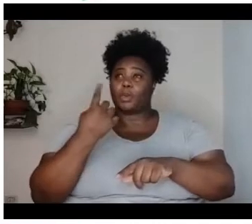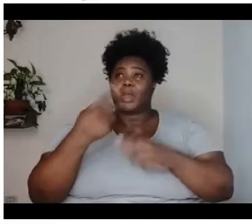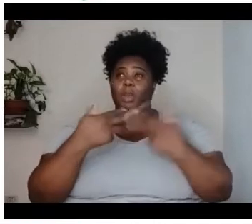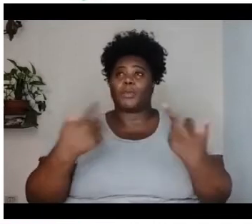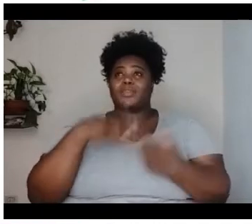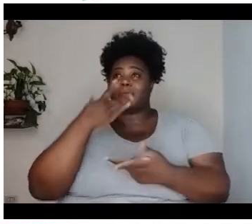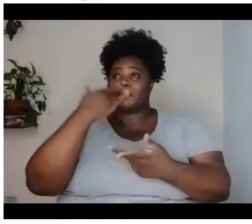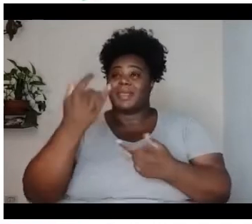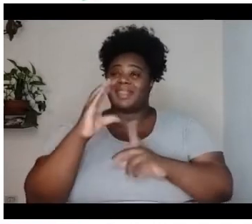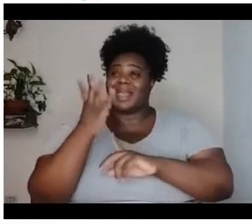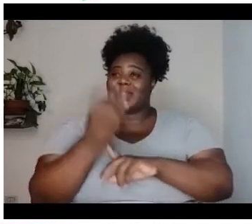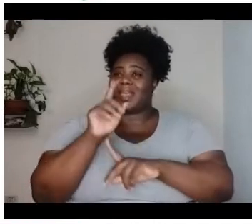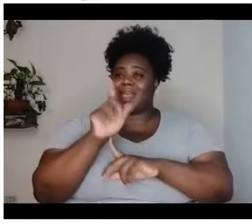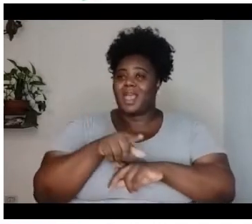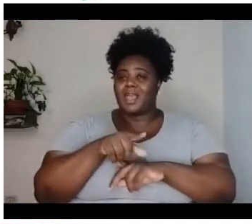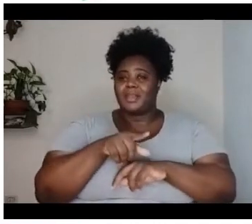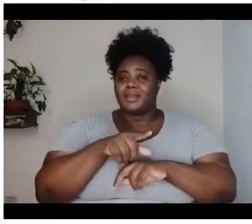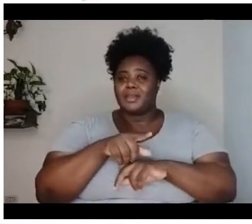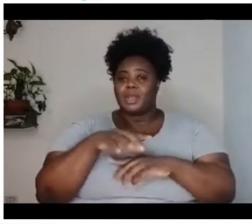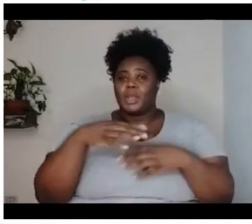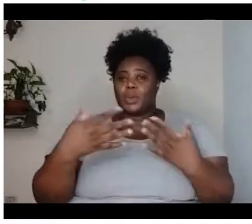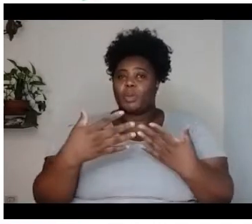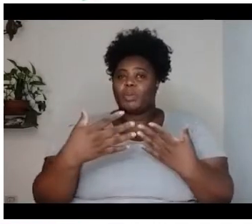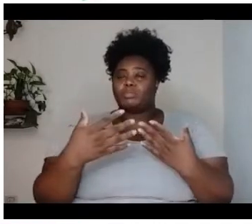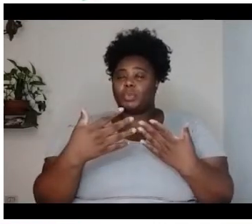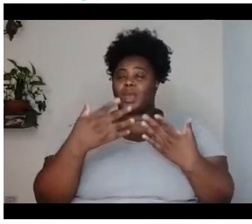quando a coisa passa a ser uma imagem